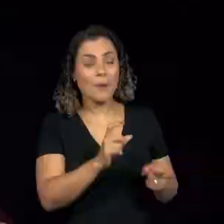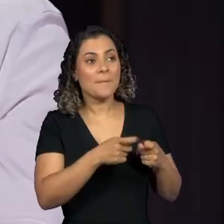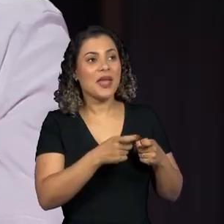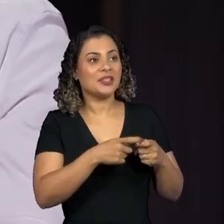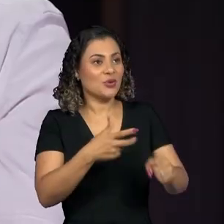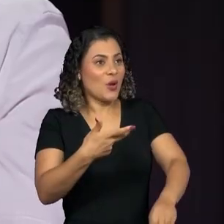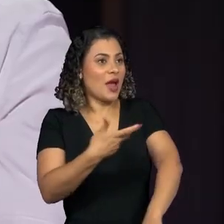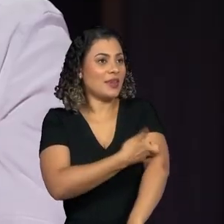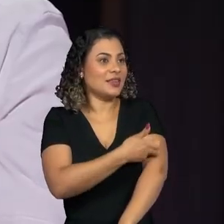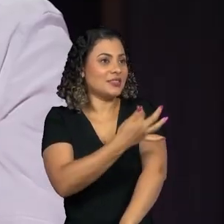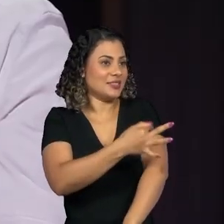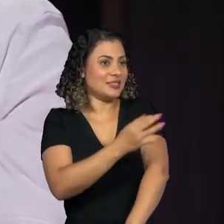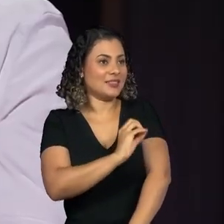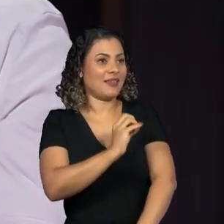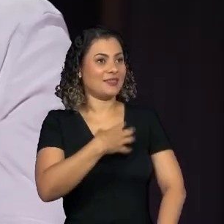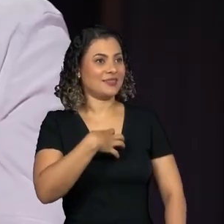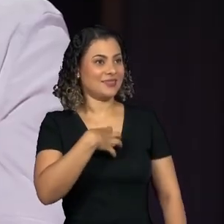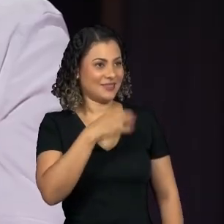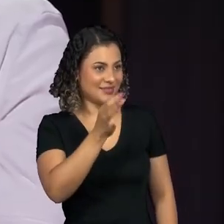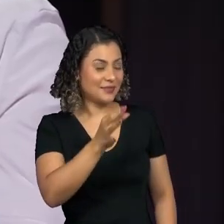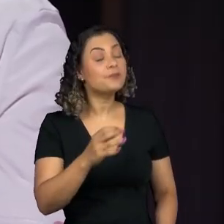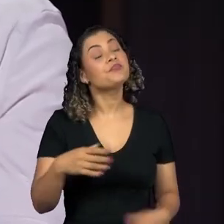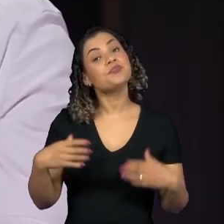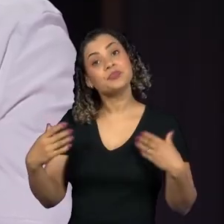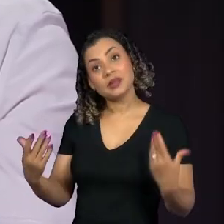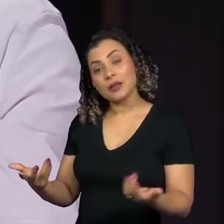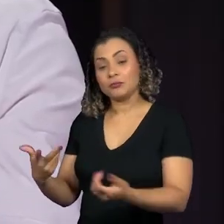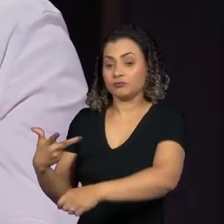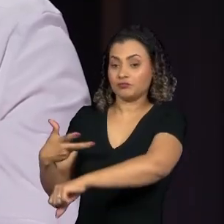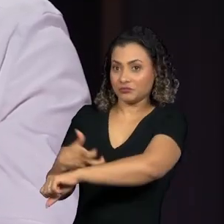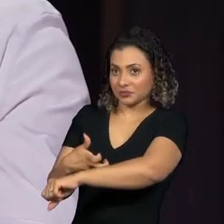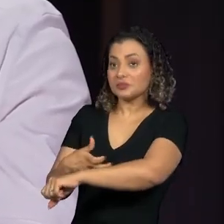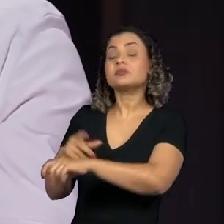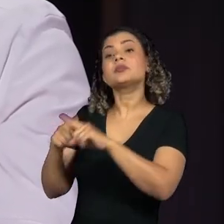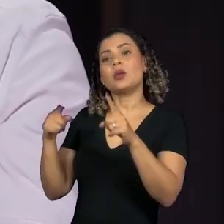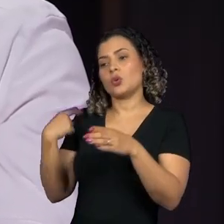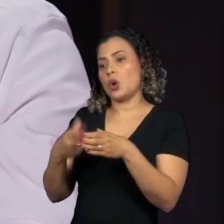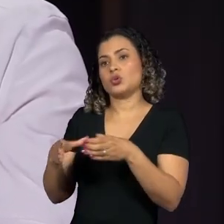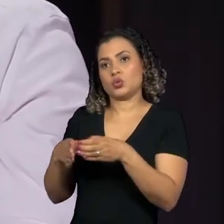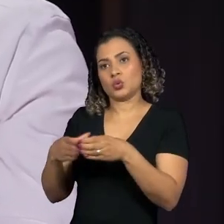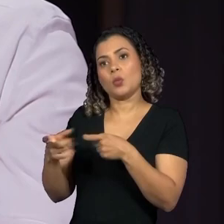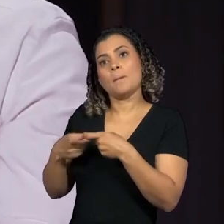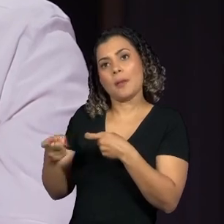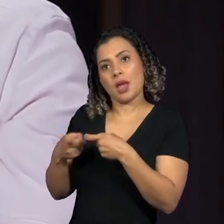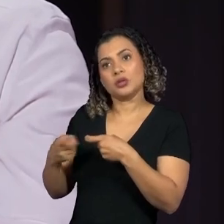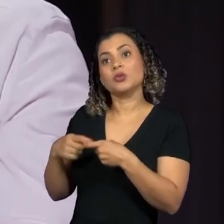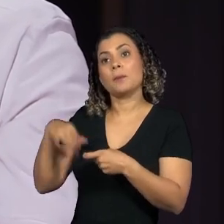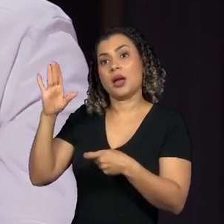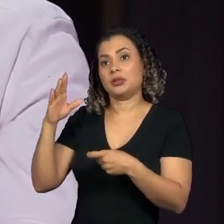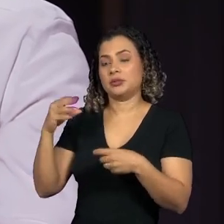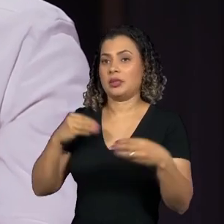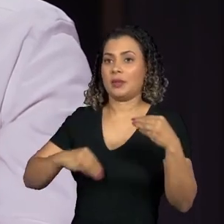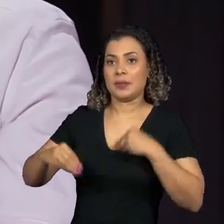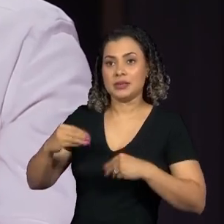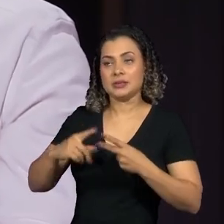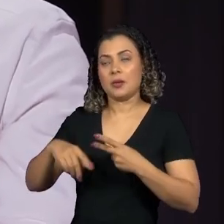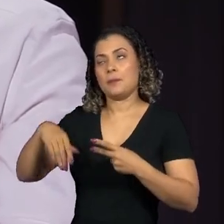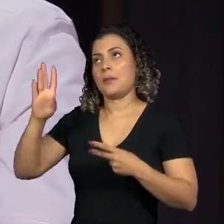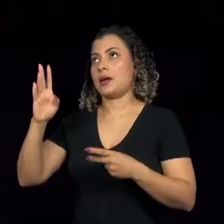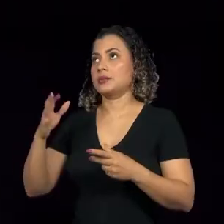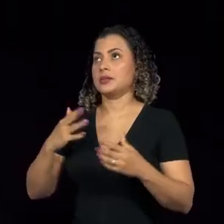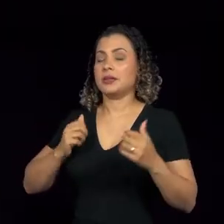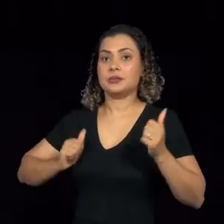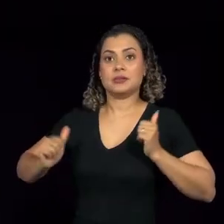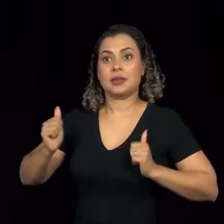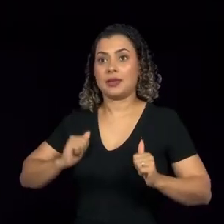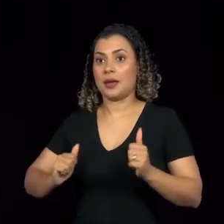nós fazemos parte de uma classe que tá tem maior risco para depressão para ansiedade para uso e